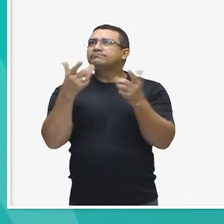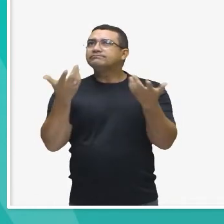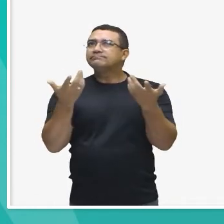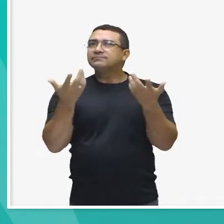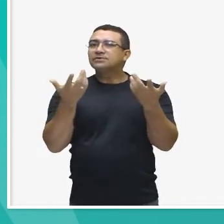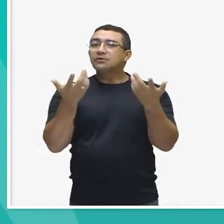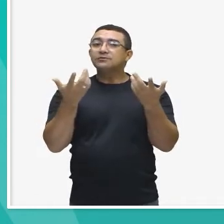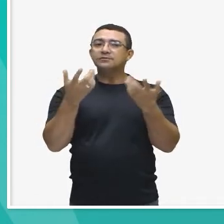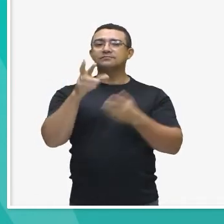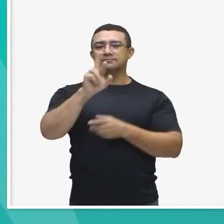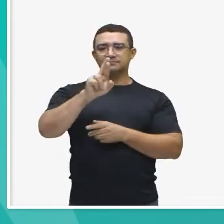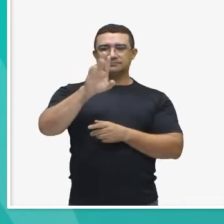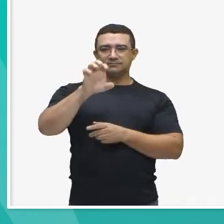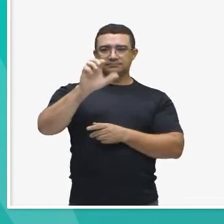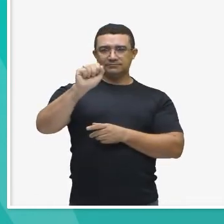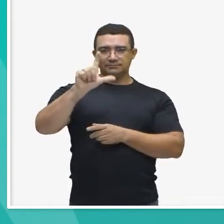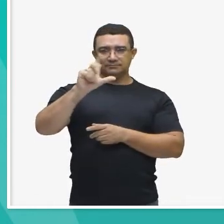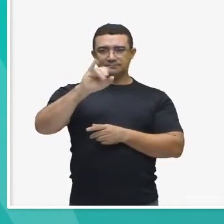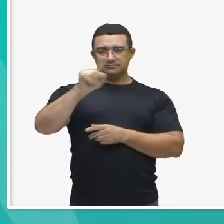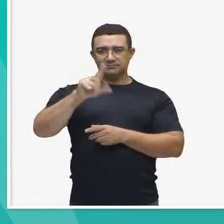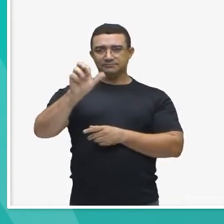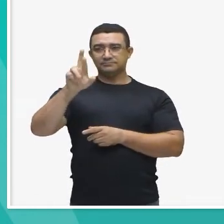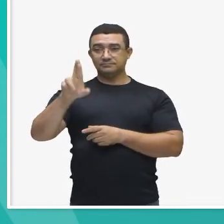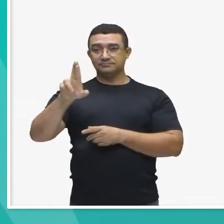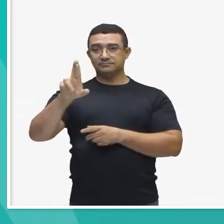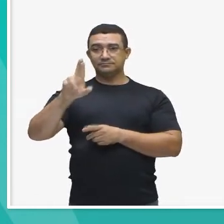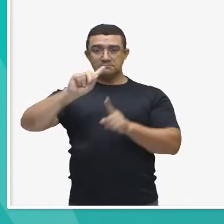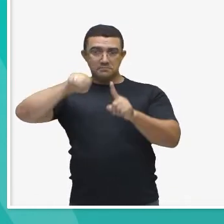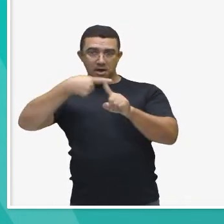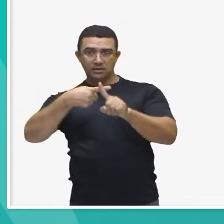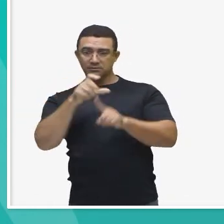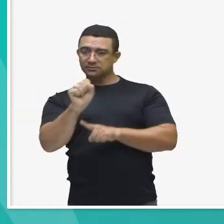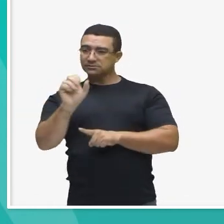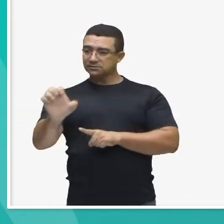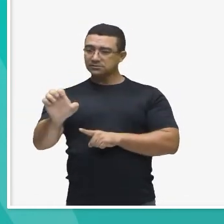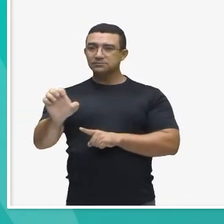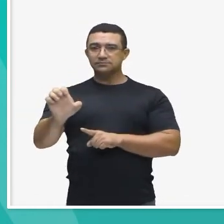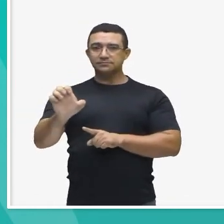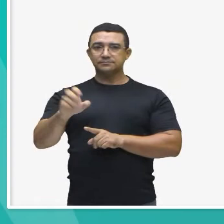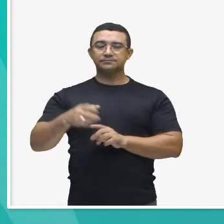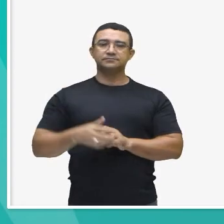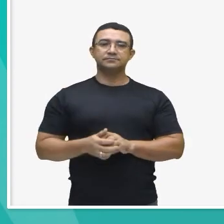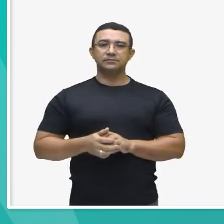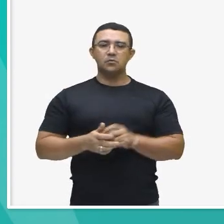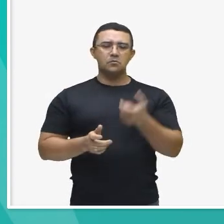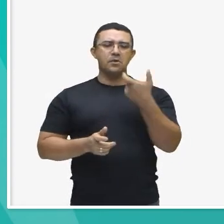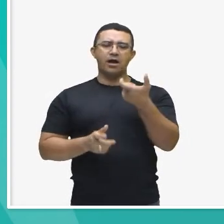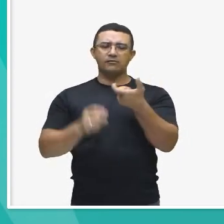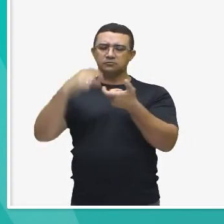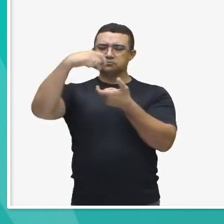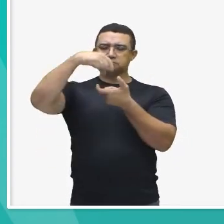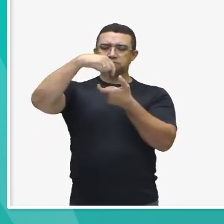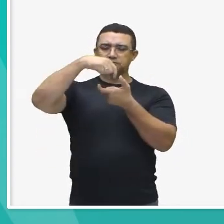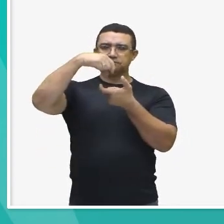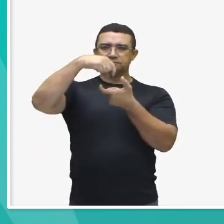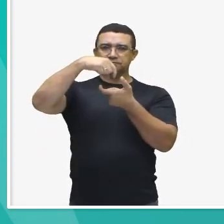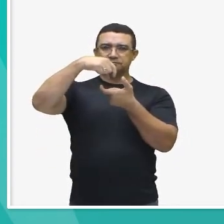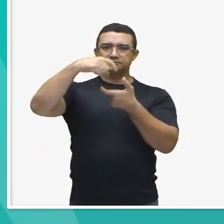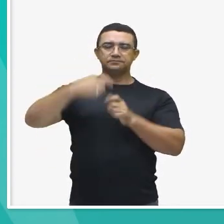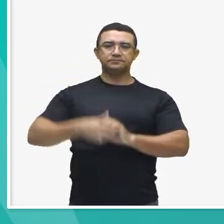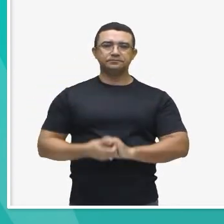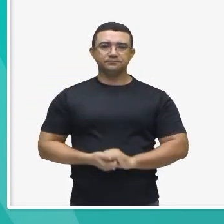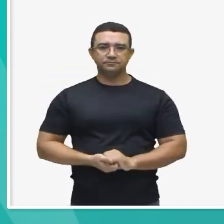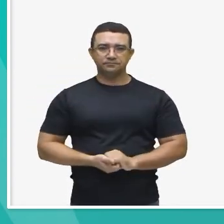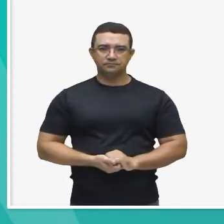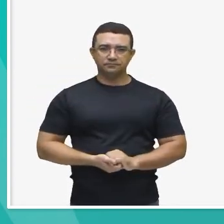realizar-se, né? O pronome, ele está aplicado aí no meio, a, olha só, a